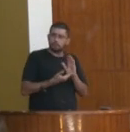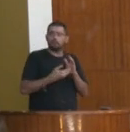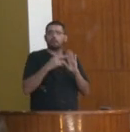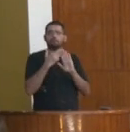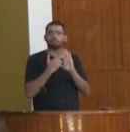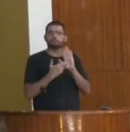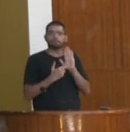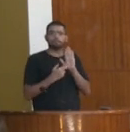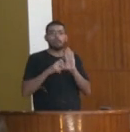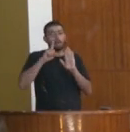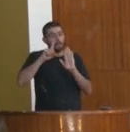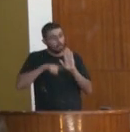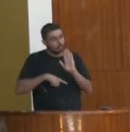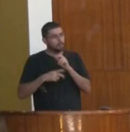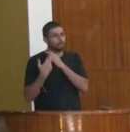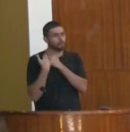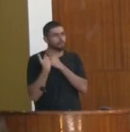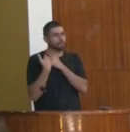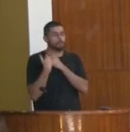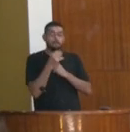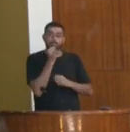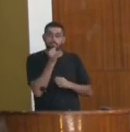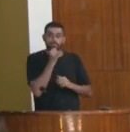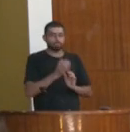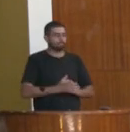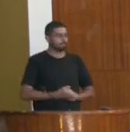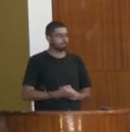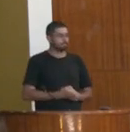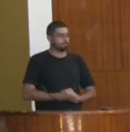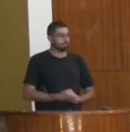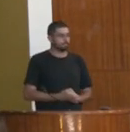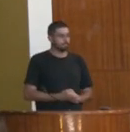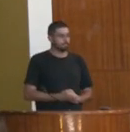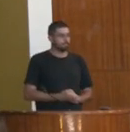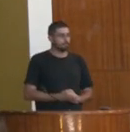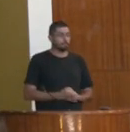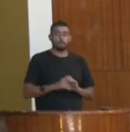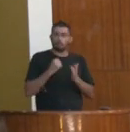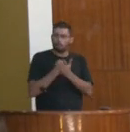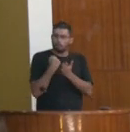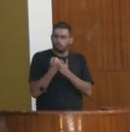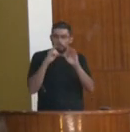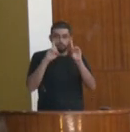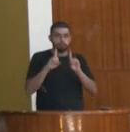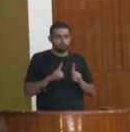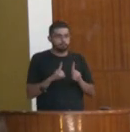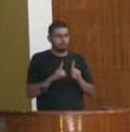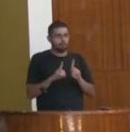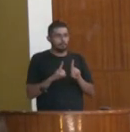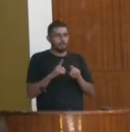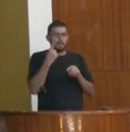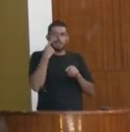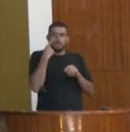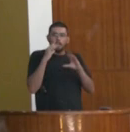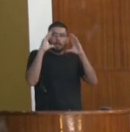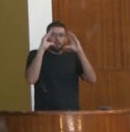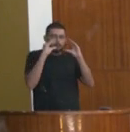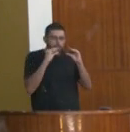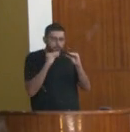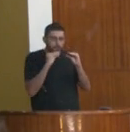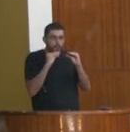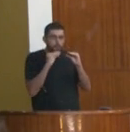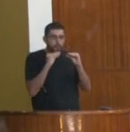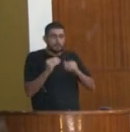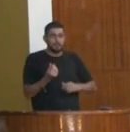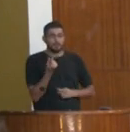esse é o papel dele. Que, por exemplo, para você contratar um deficiente com visão subnormal ou um cego, o